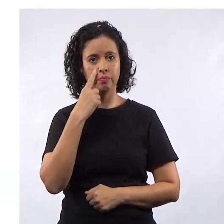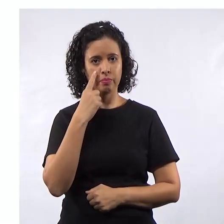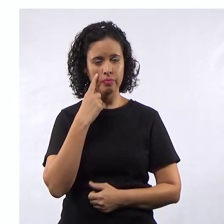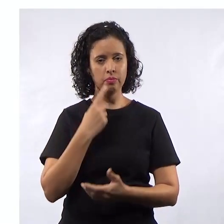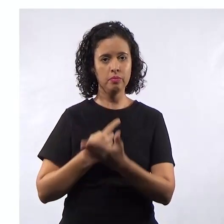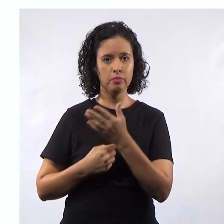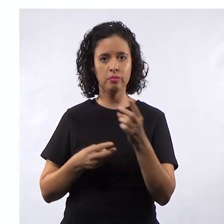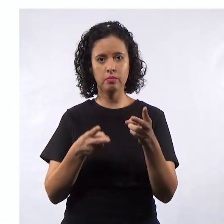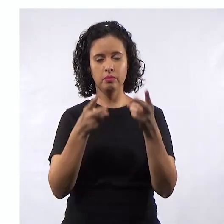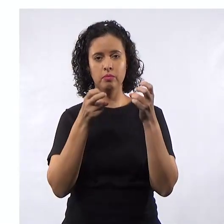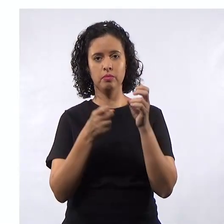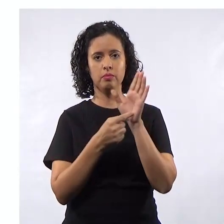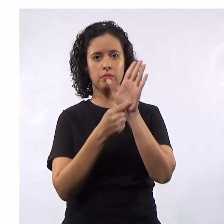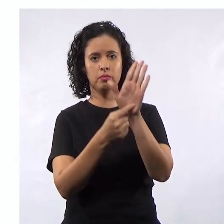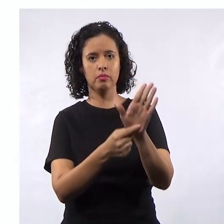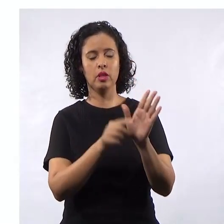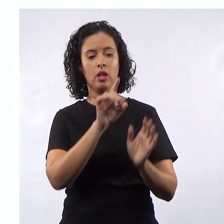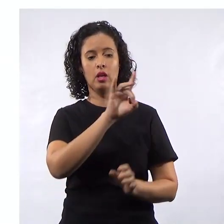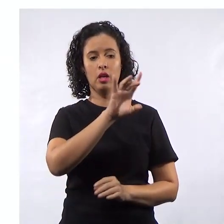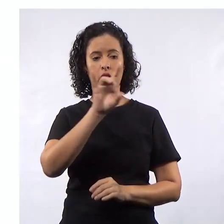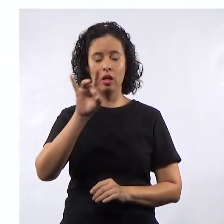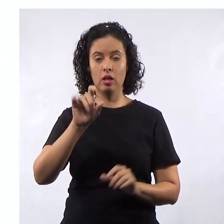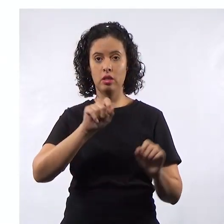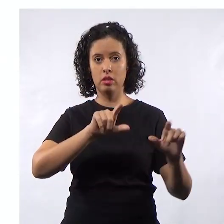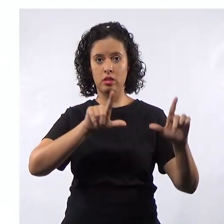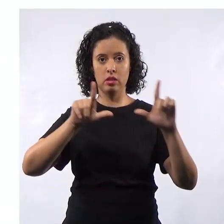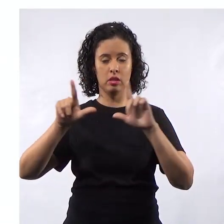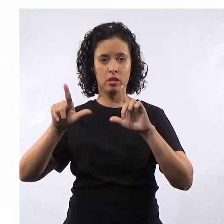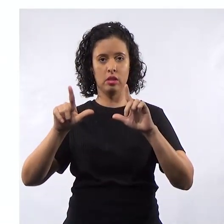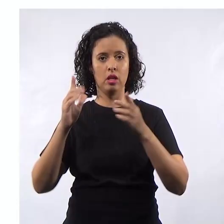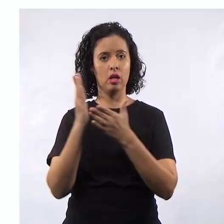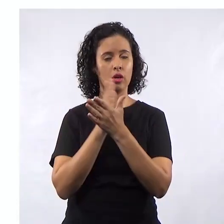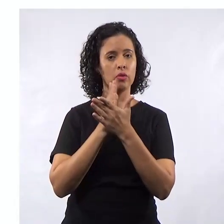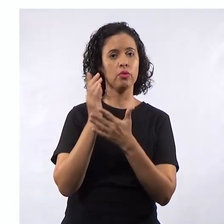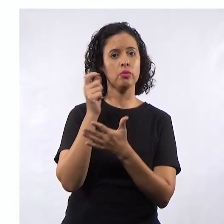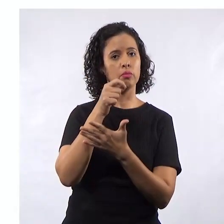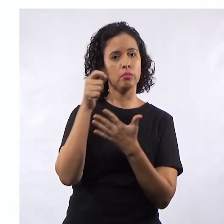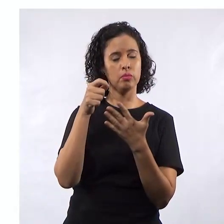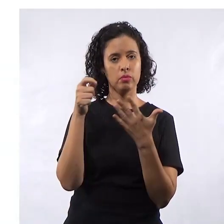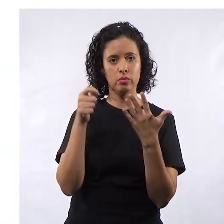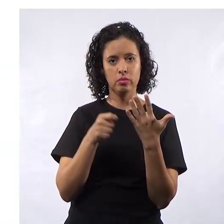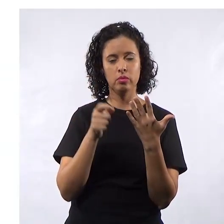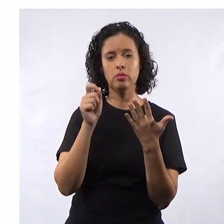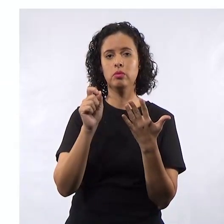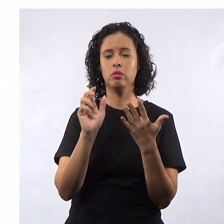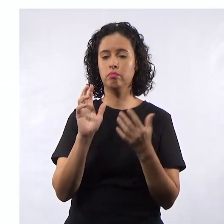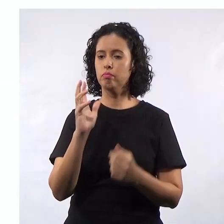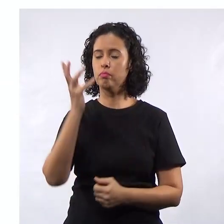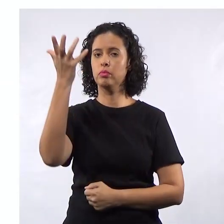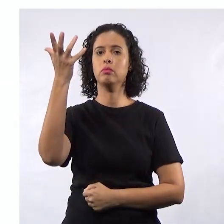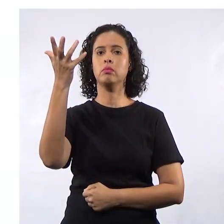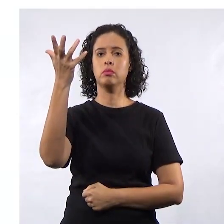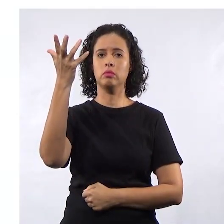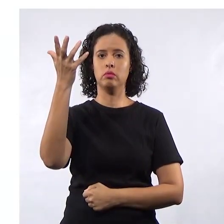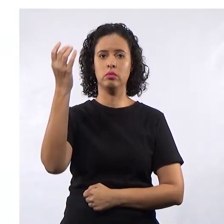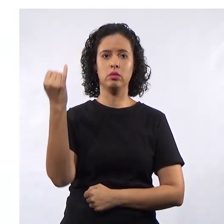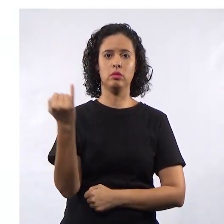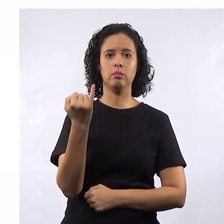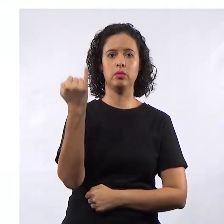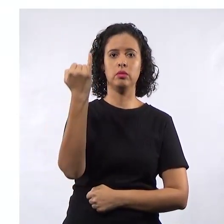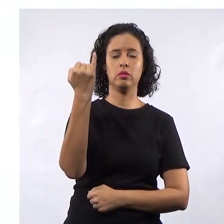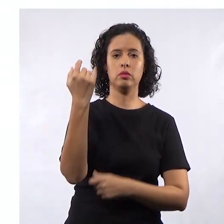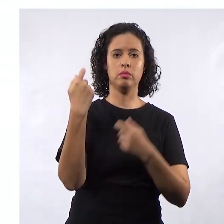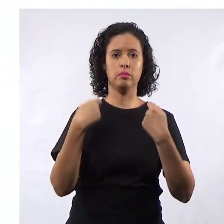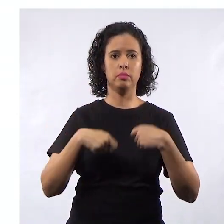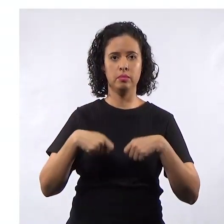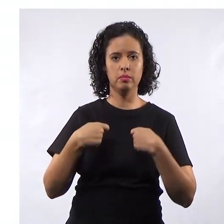só, perceberam? Eu estou trazendo aqui em cada tela, estou trazendo para vocês alguns pontos de situações elementares que